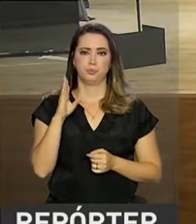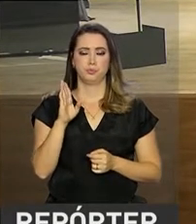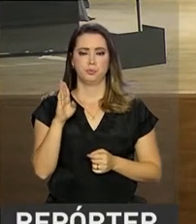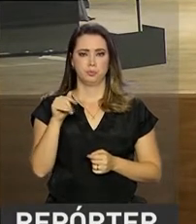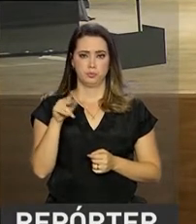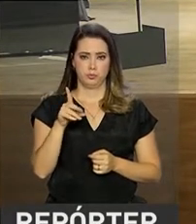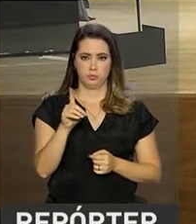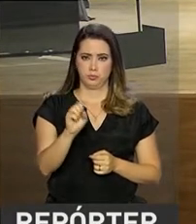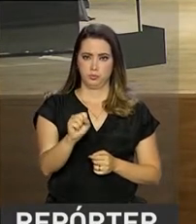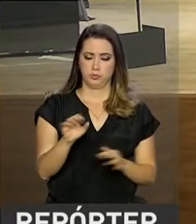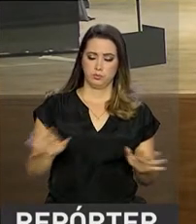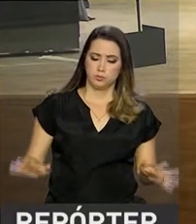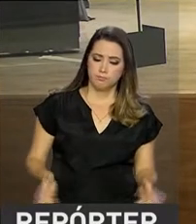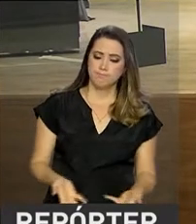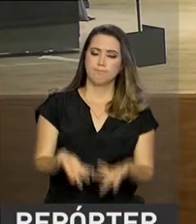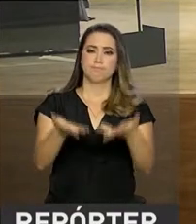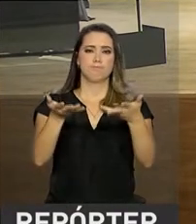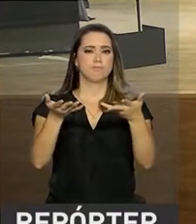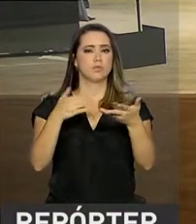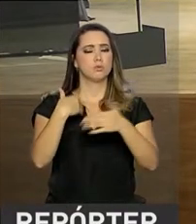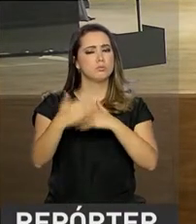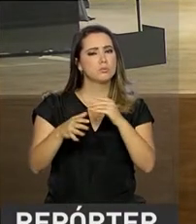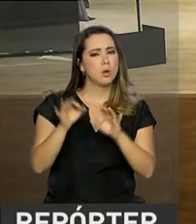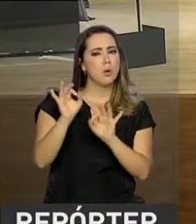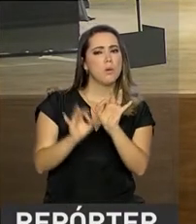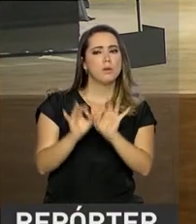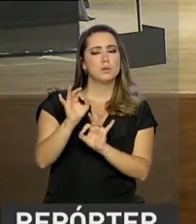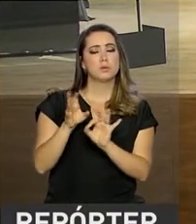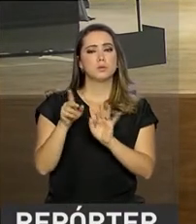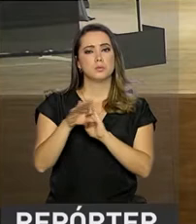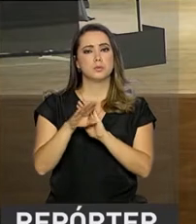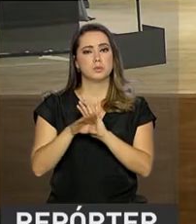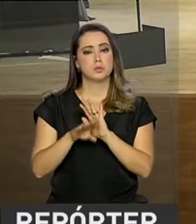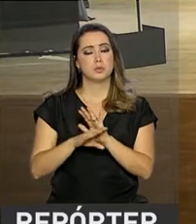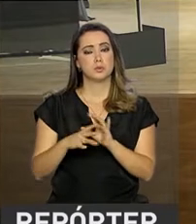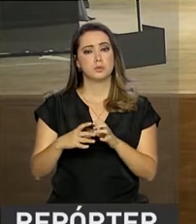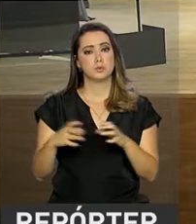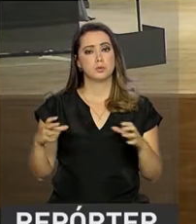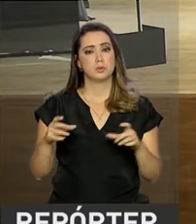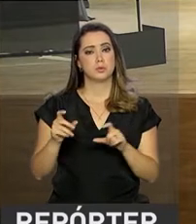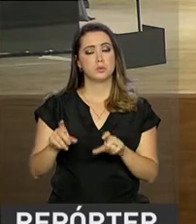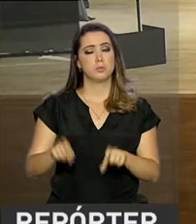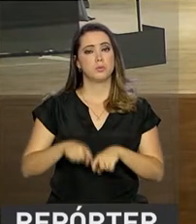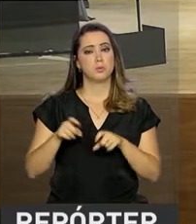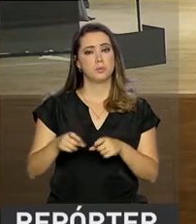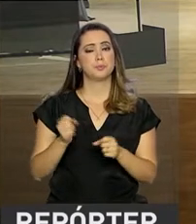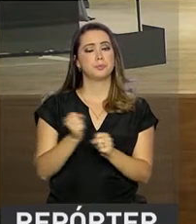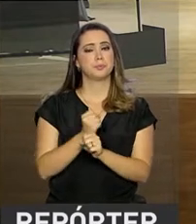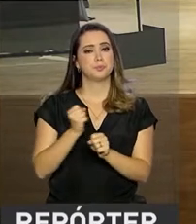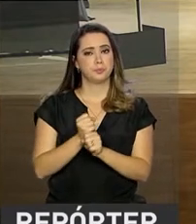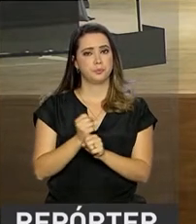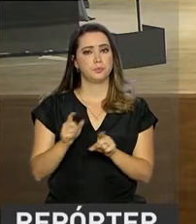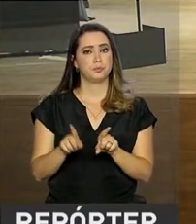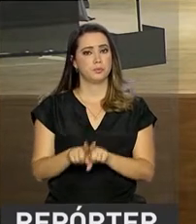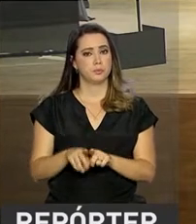promotor desenvolvedor estruturador dos grandes projetos produtivos e de infraestrutura